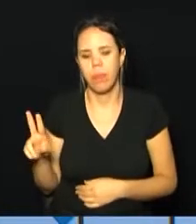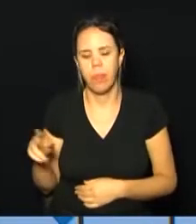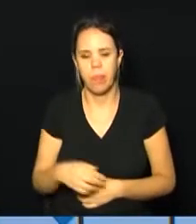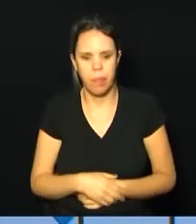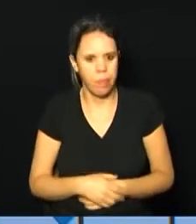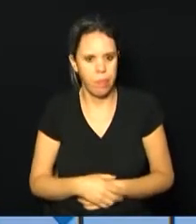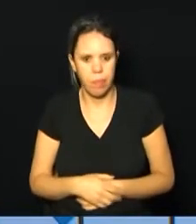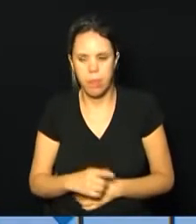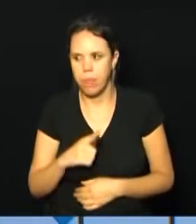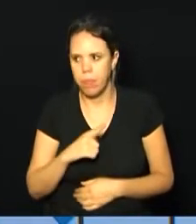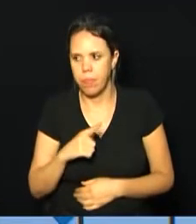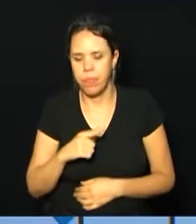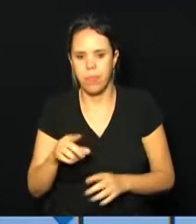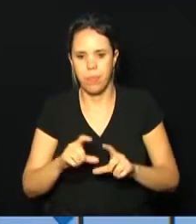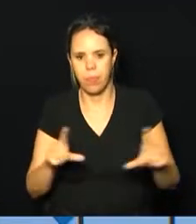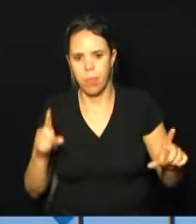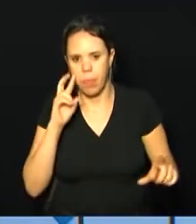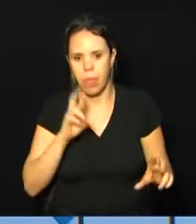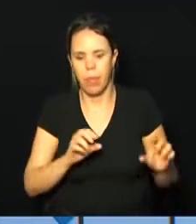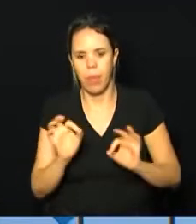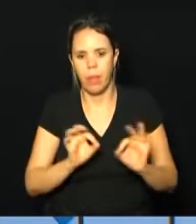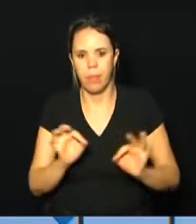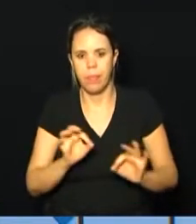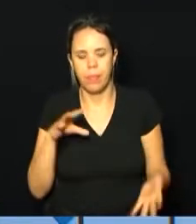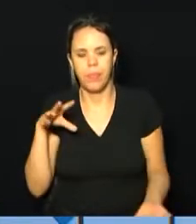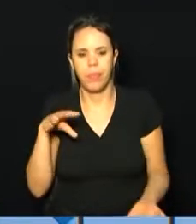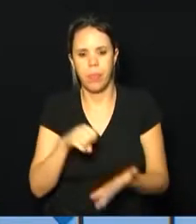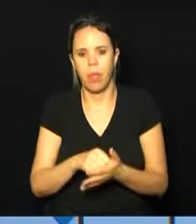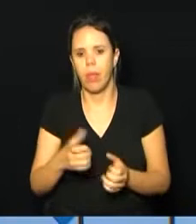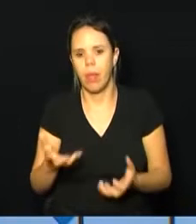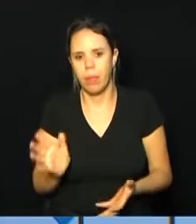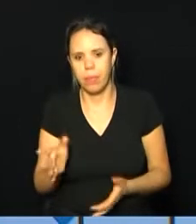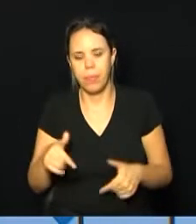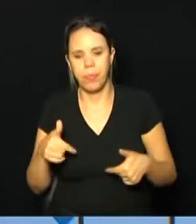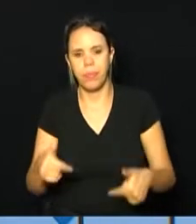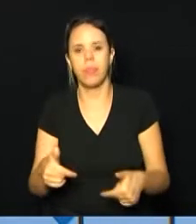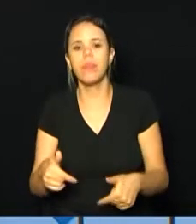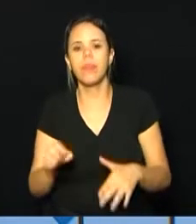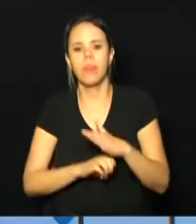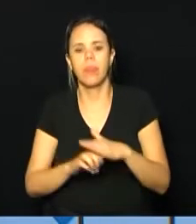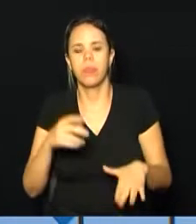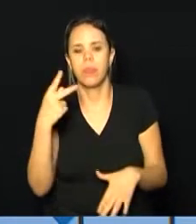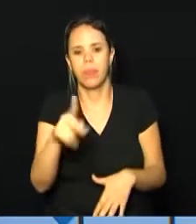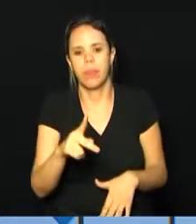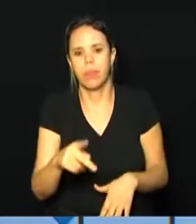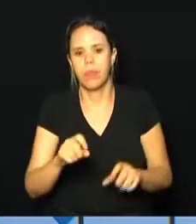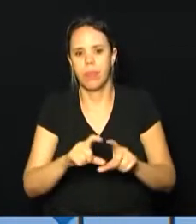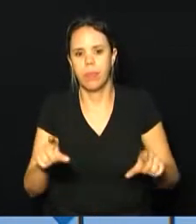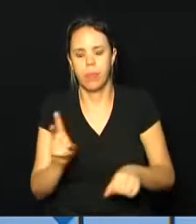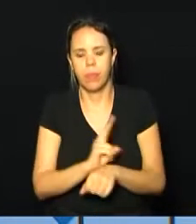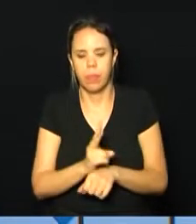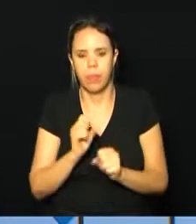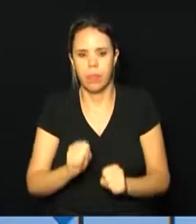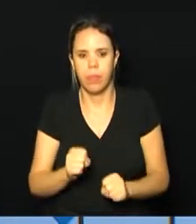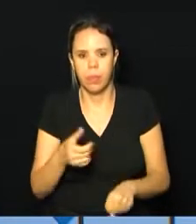campinas.sp.gov.br. Lá tem um banner com um formulário de cadastro e você que já atua, tem aí na sua empresa câmeras de segurança,